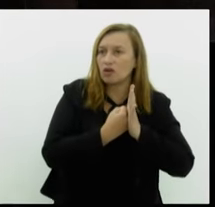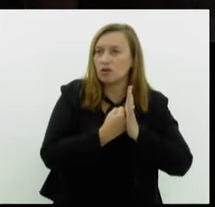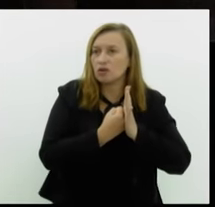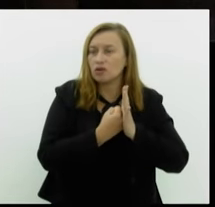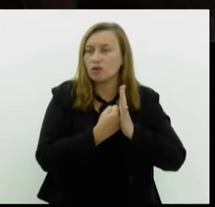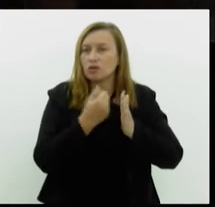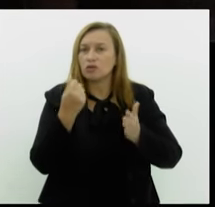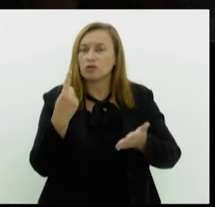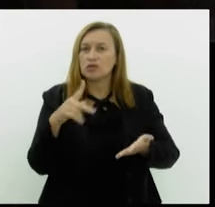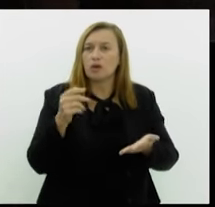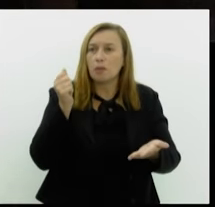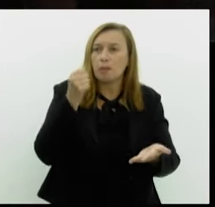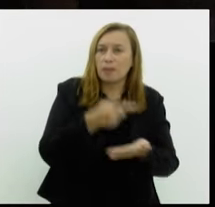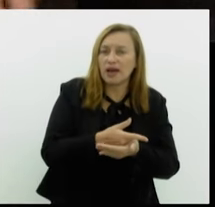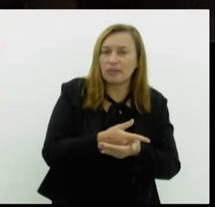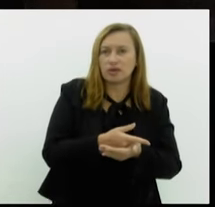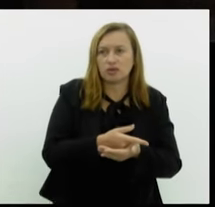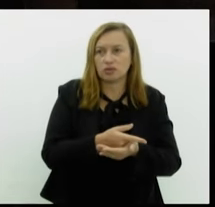seu pagamento.